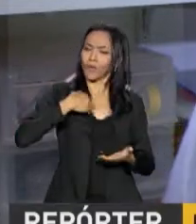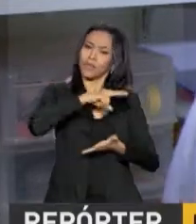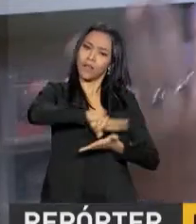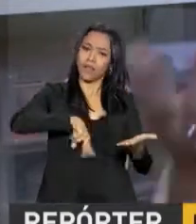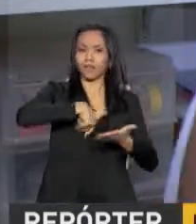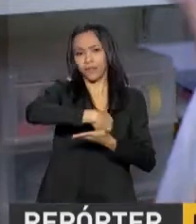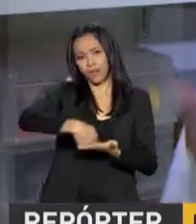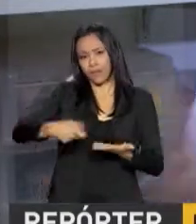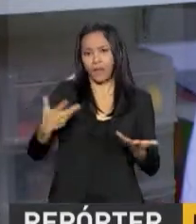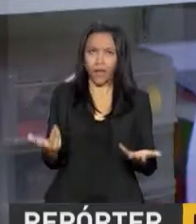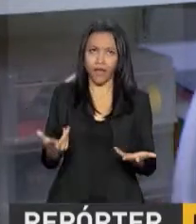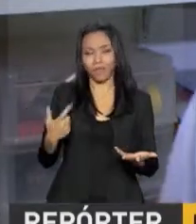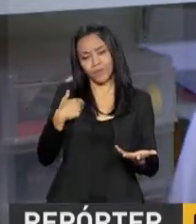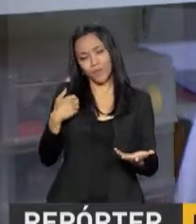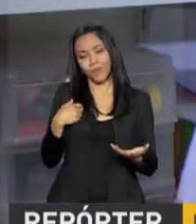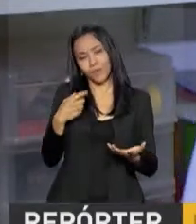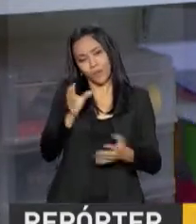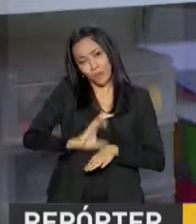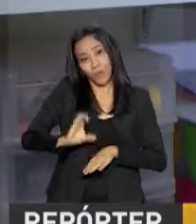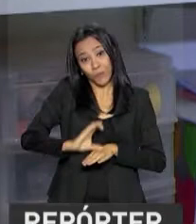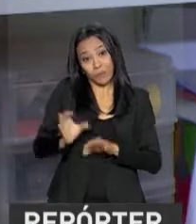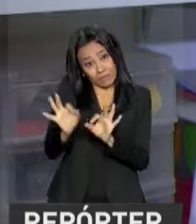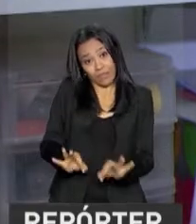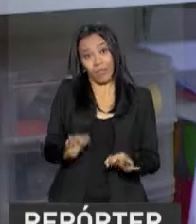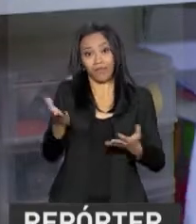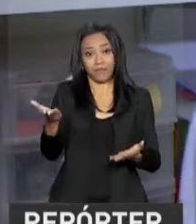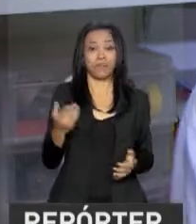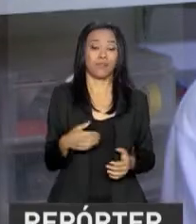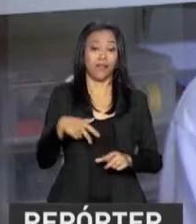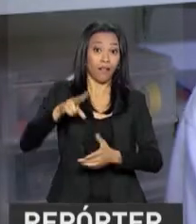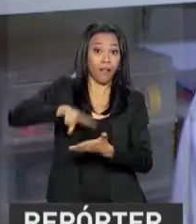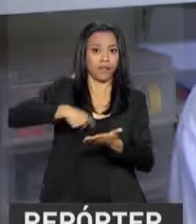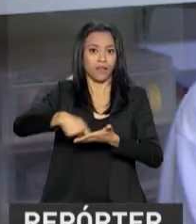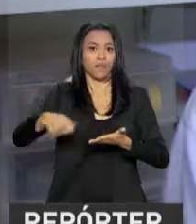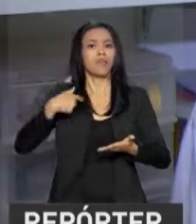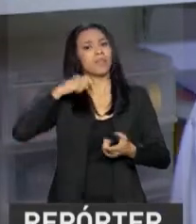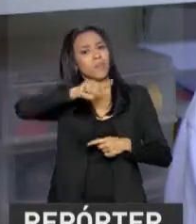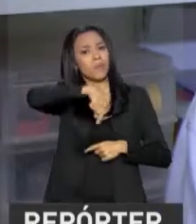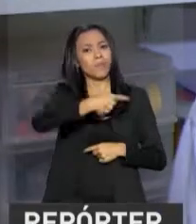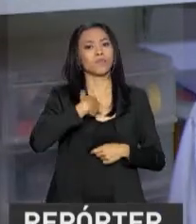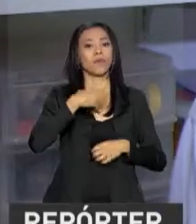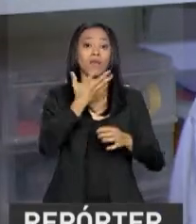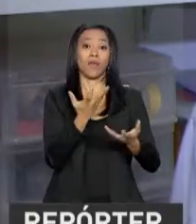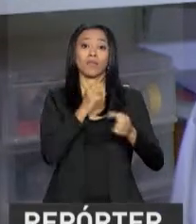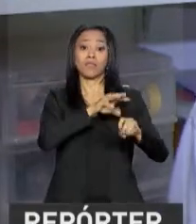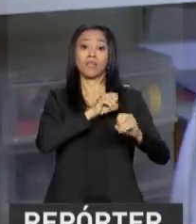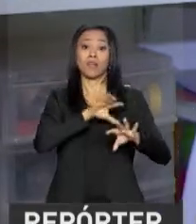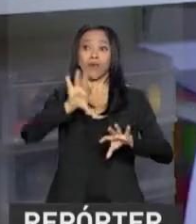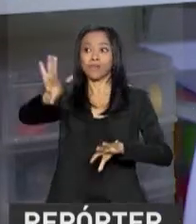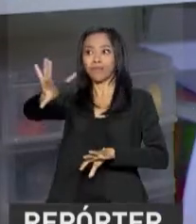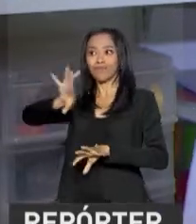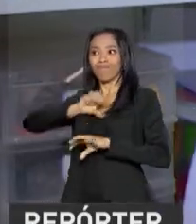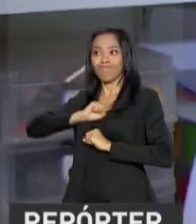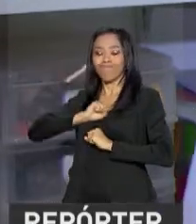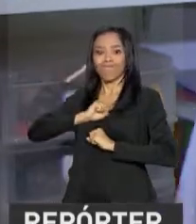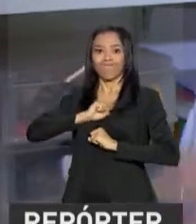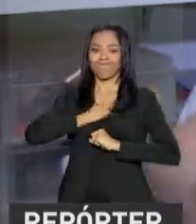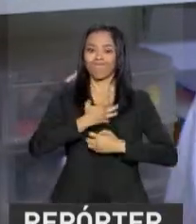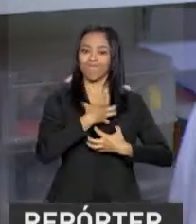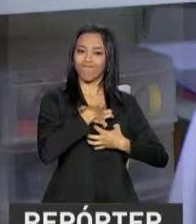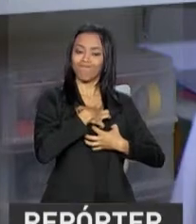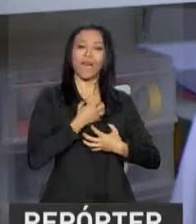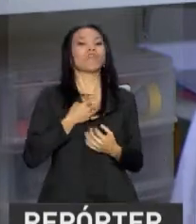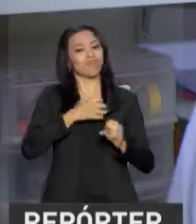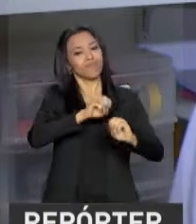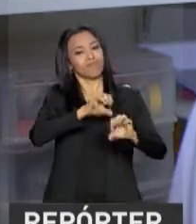não consegue ler e escrever bastante e eu quero da lan é inspirada por professores que eu tive que foram ótimos já